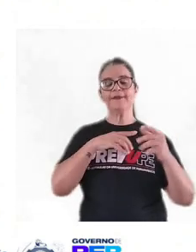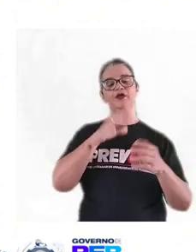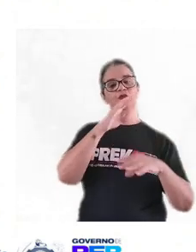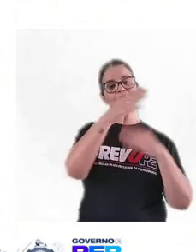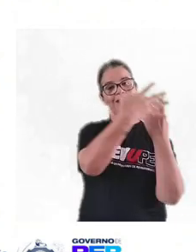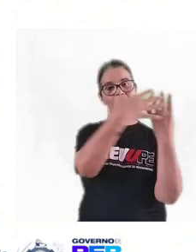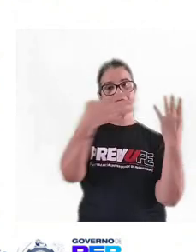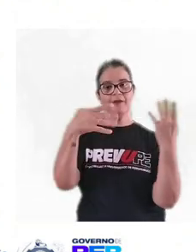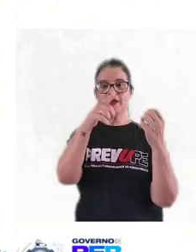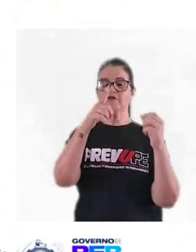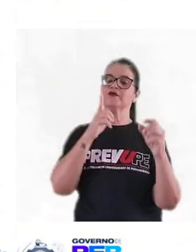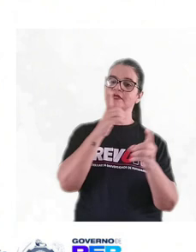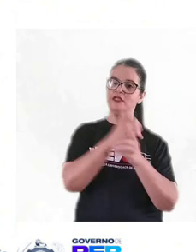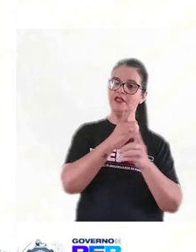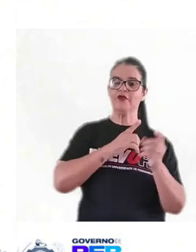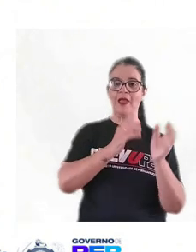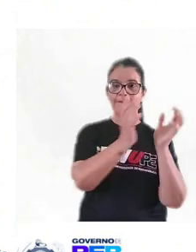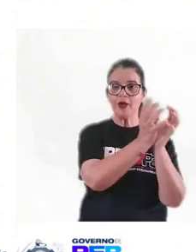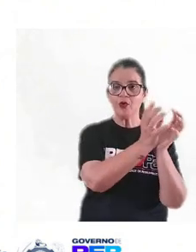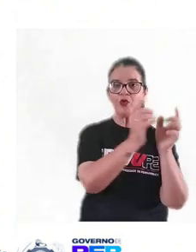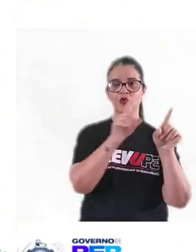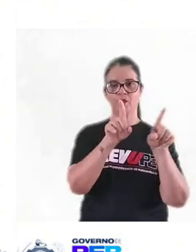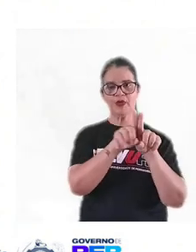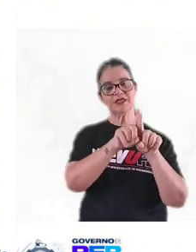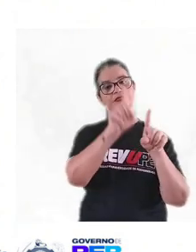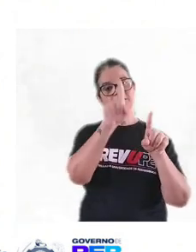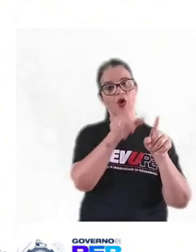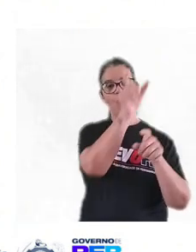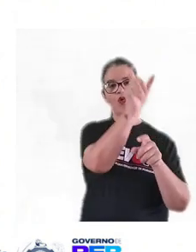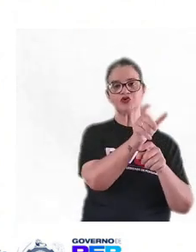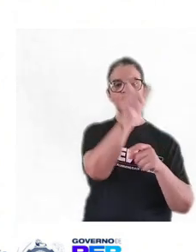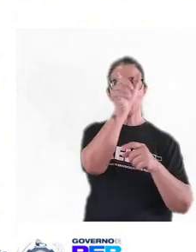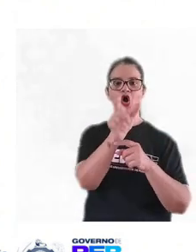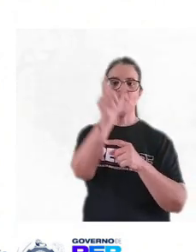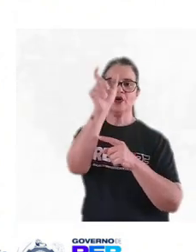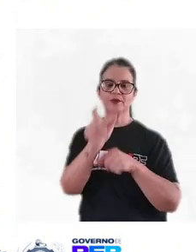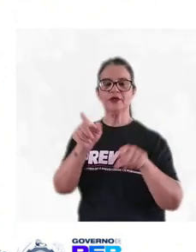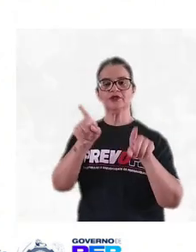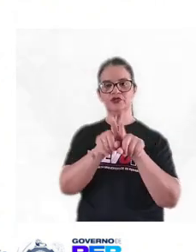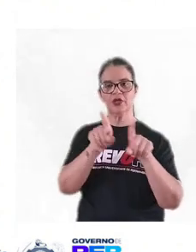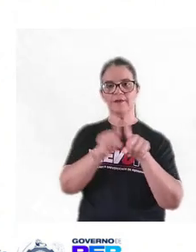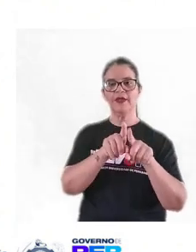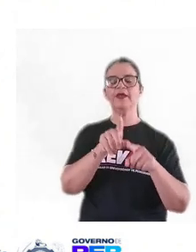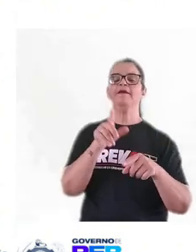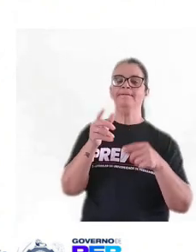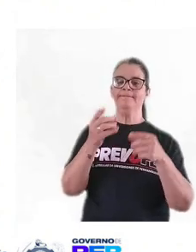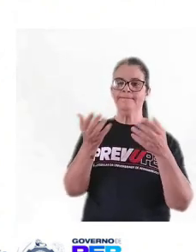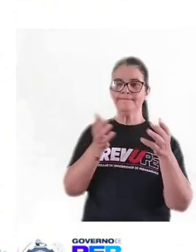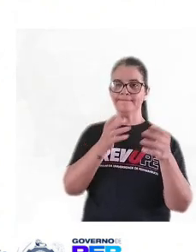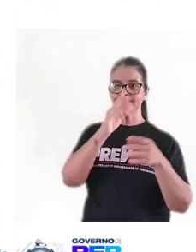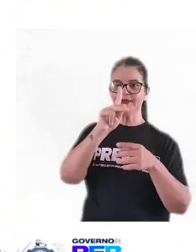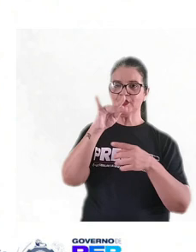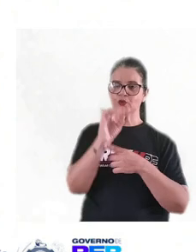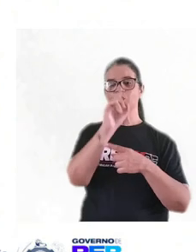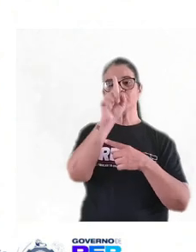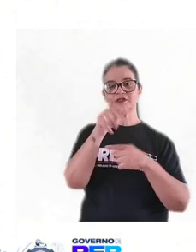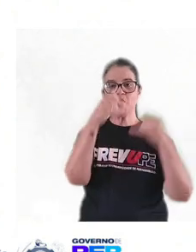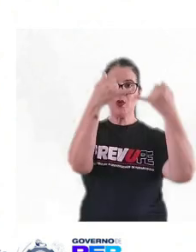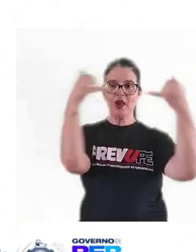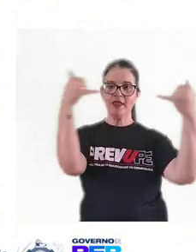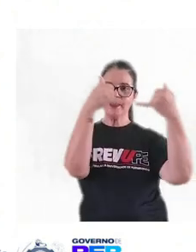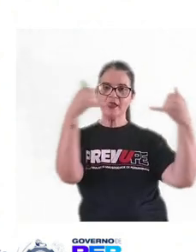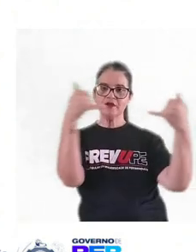periódica você identifica ele tanto pelo grupo que são as colunas quanto pelo período que são as linhas tá